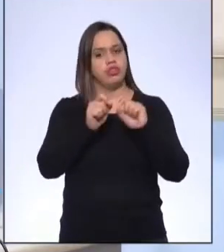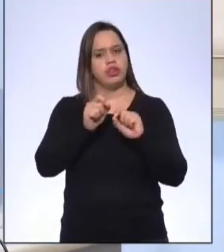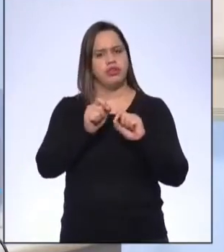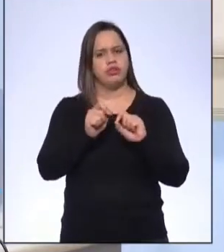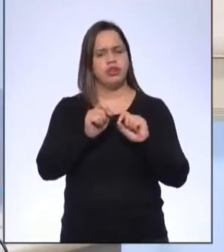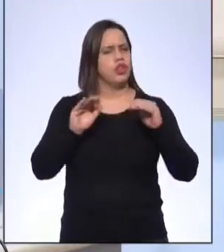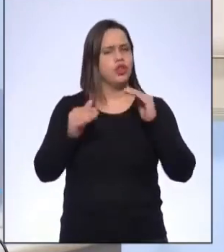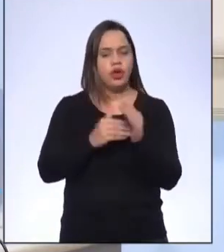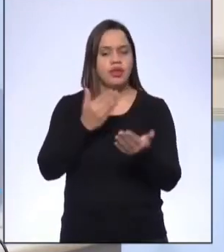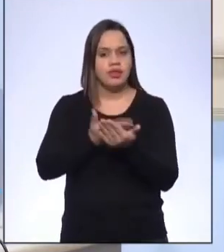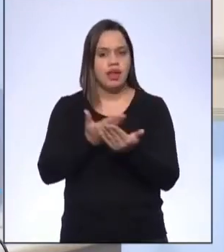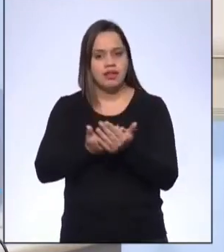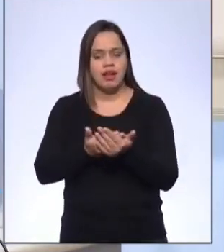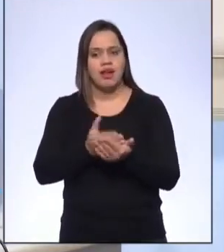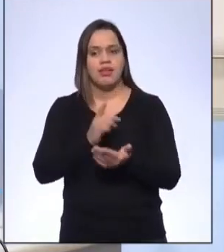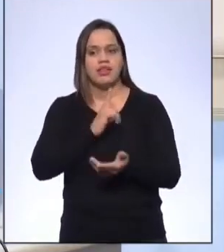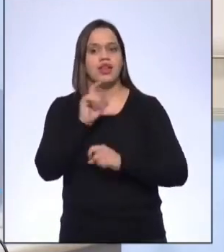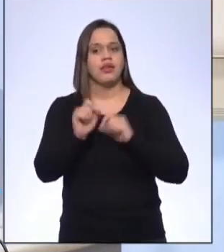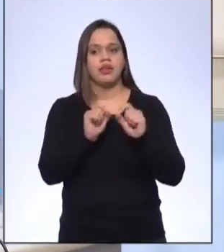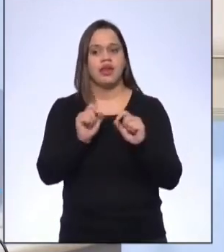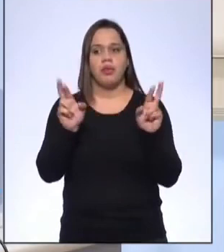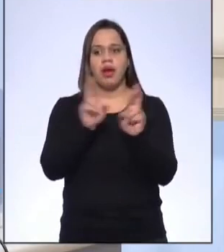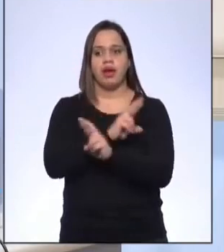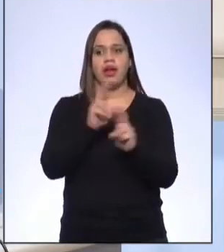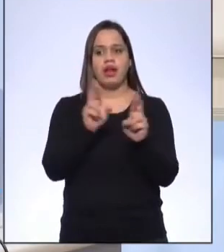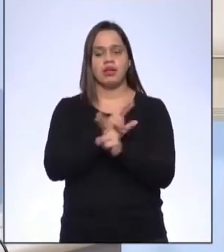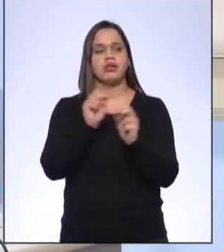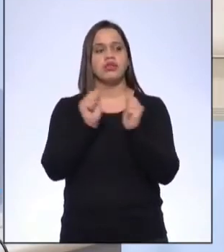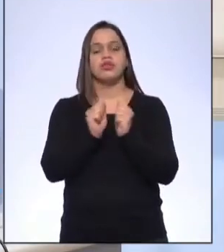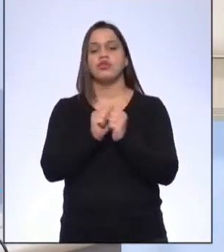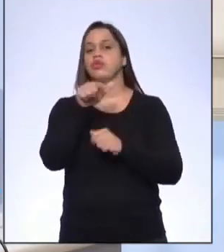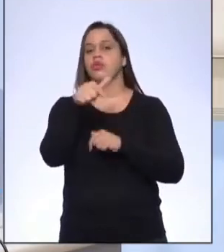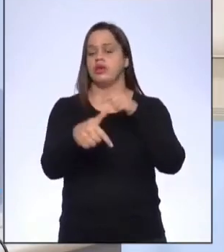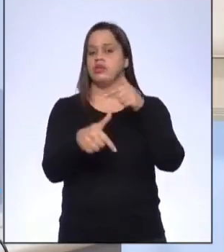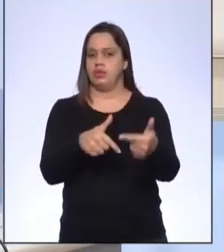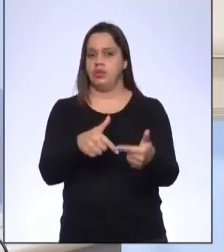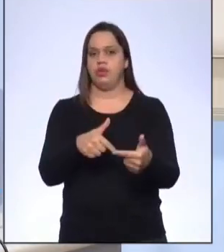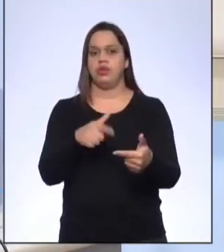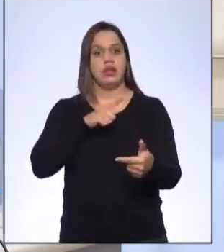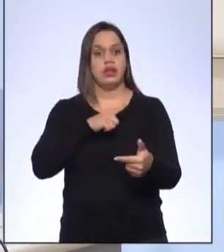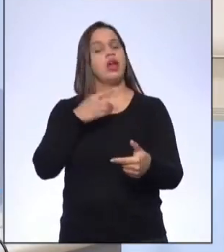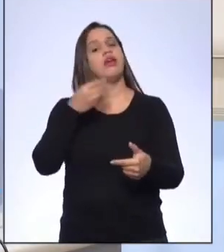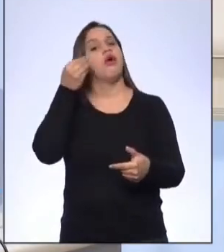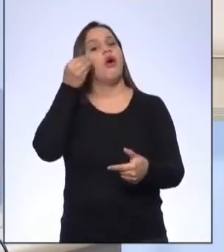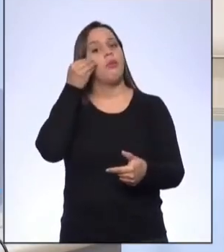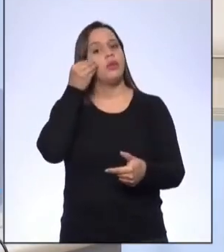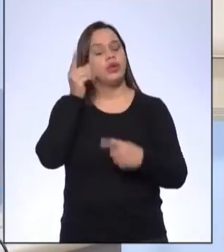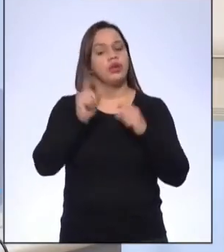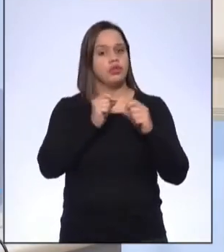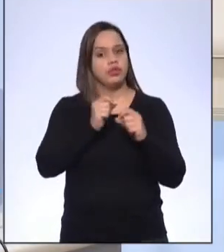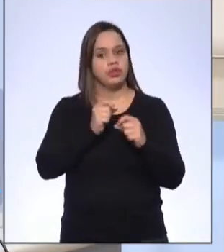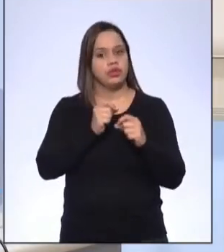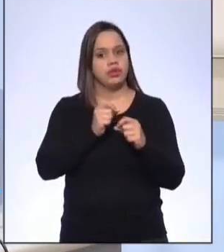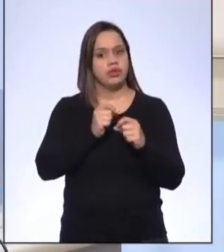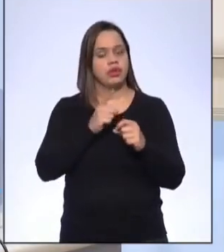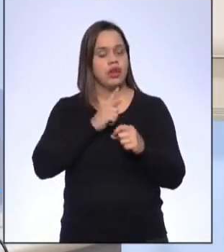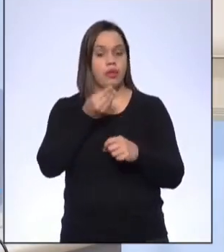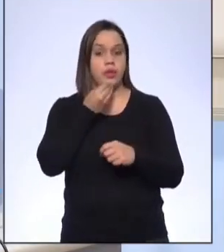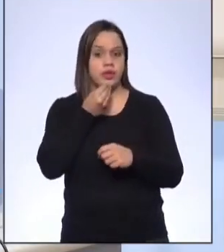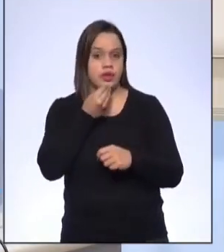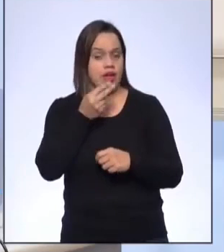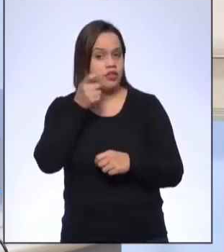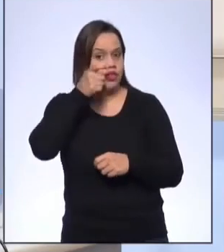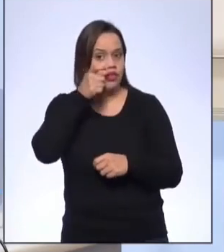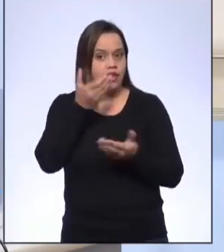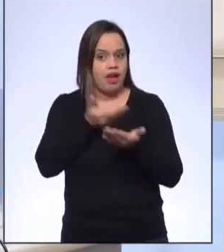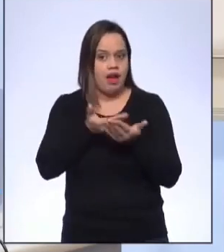as aulas elas têm uma relação com as outras? Você teve a oportunidade de assistir a aula do 6º ano, agora há pouco, você percebeu que a gente